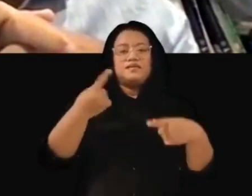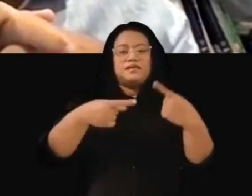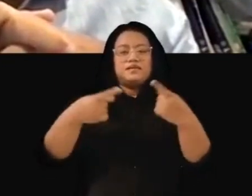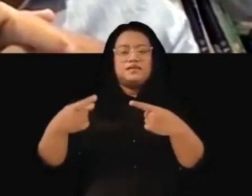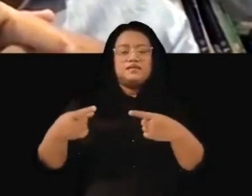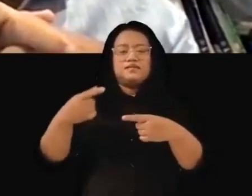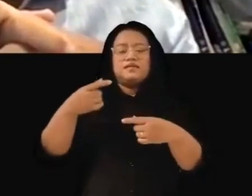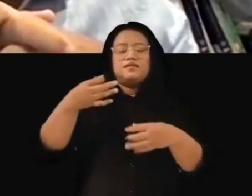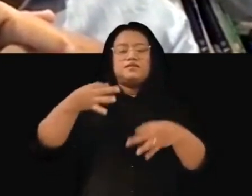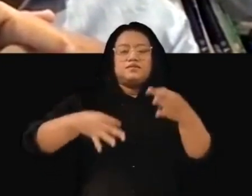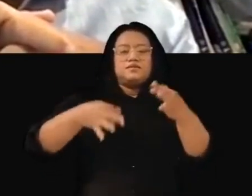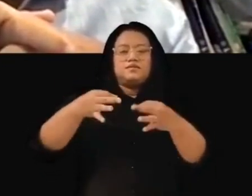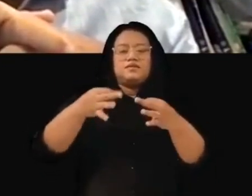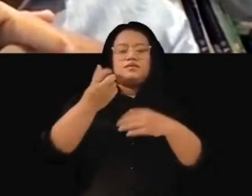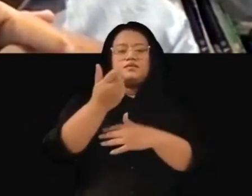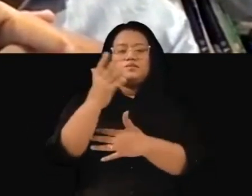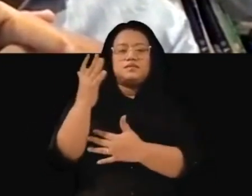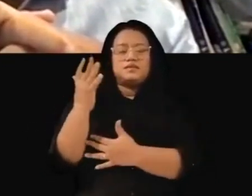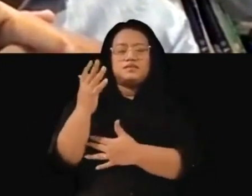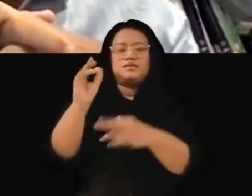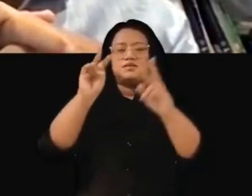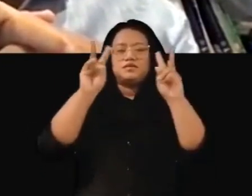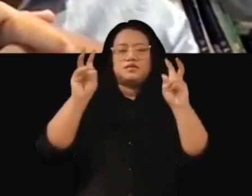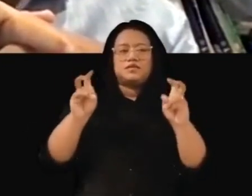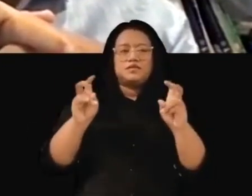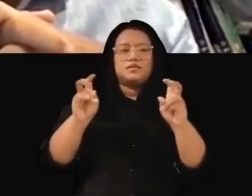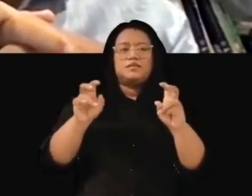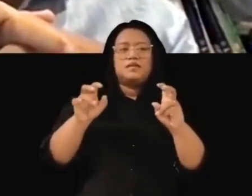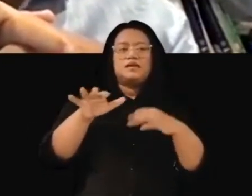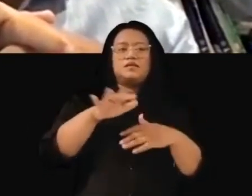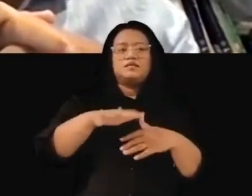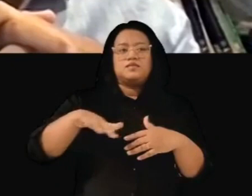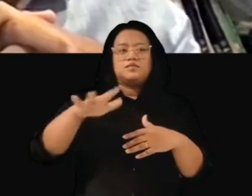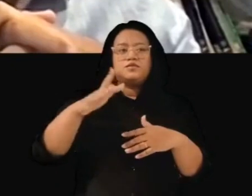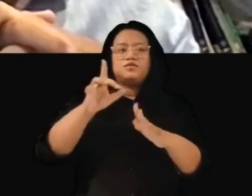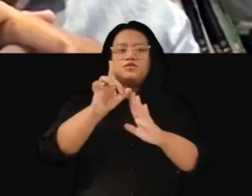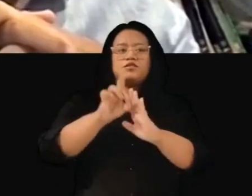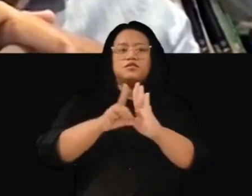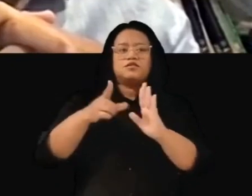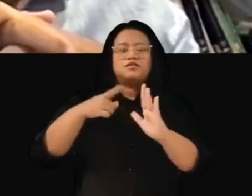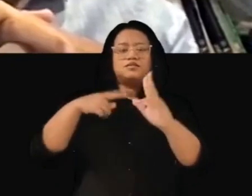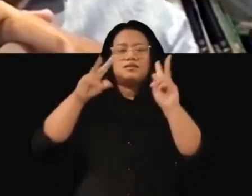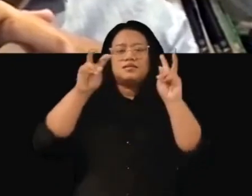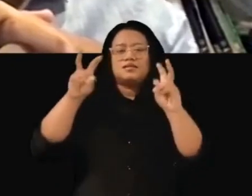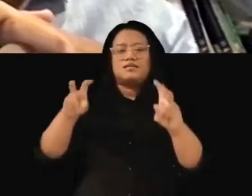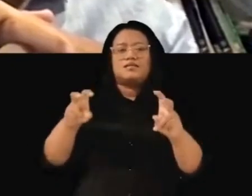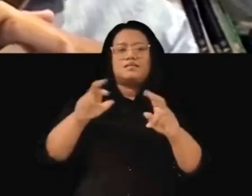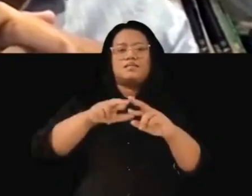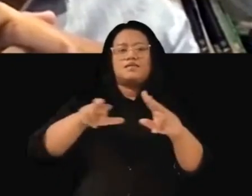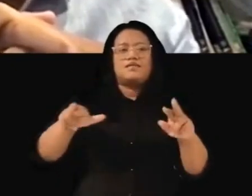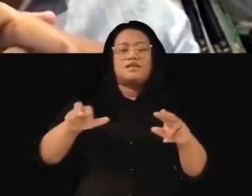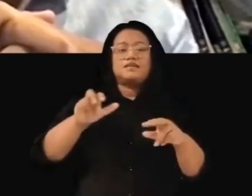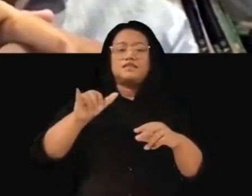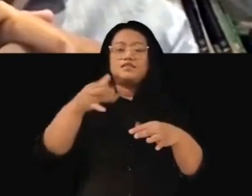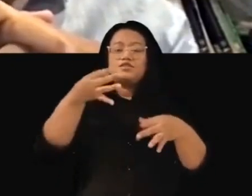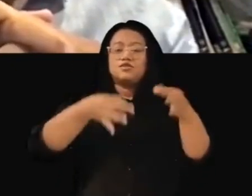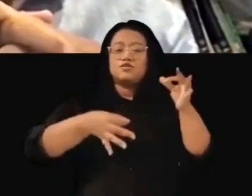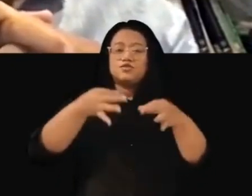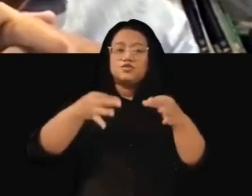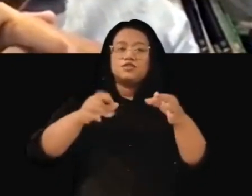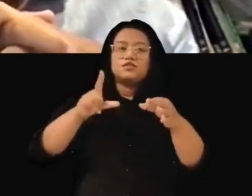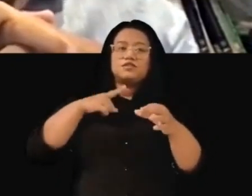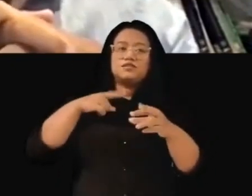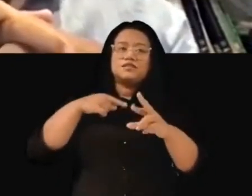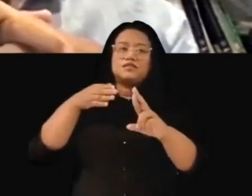ambiental, é claro que falar em tema justiça no ambiente do direito remete a muitas questões. Já vi alguns colegas dizendo que só é justiça se tiver referenciado um